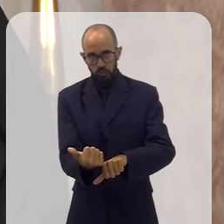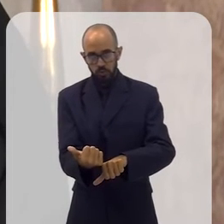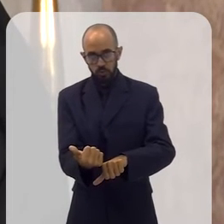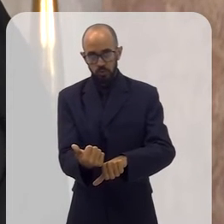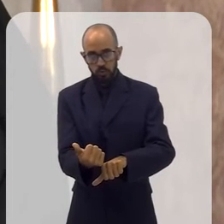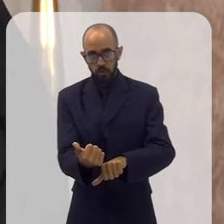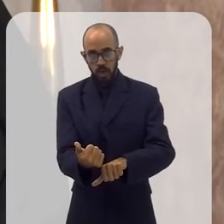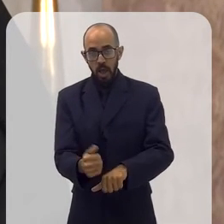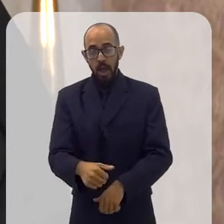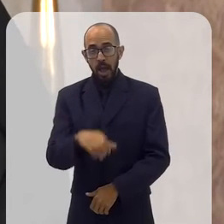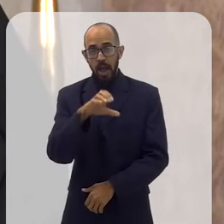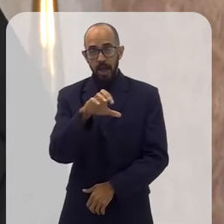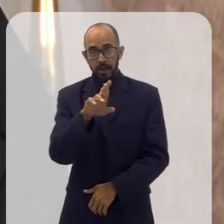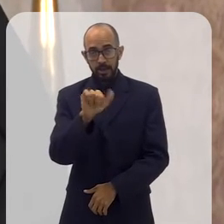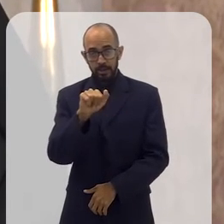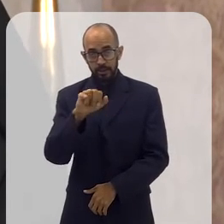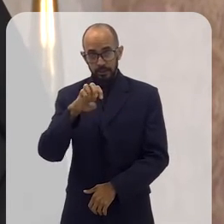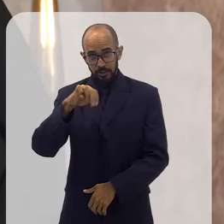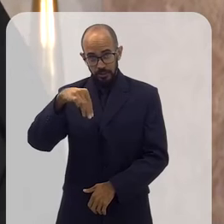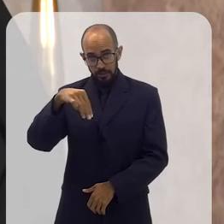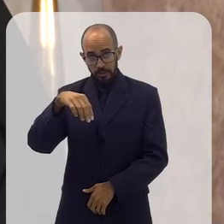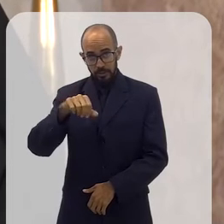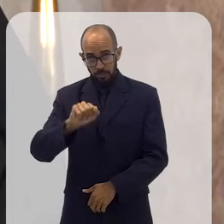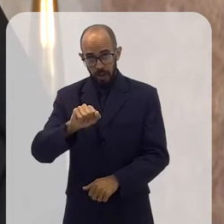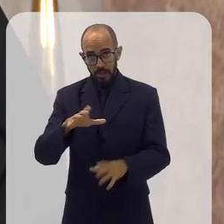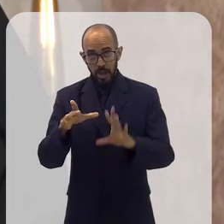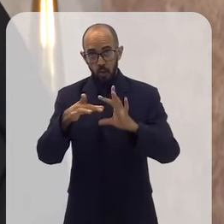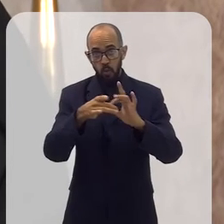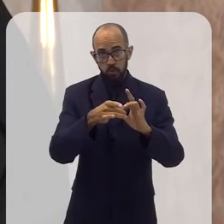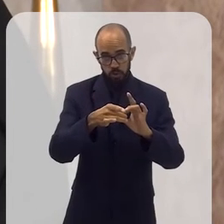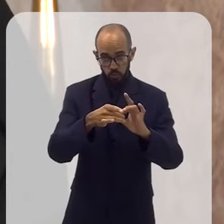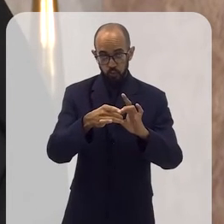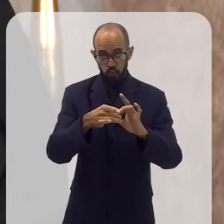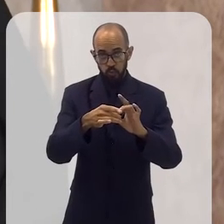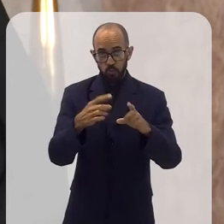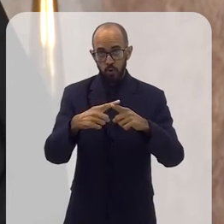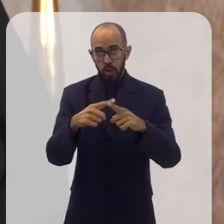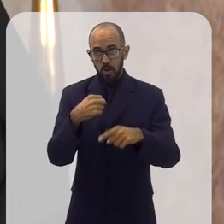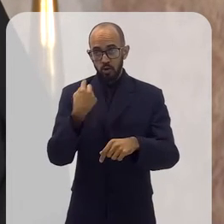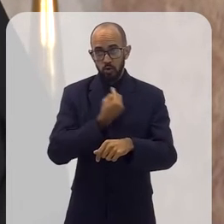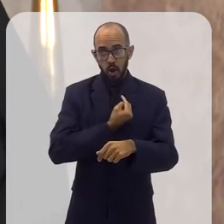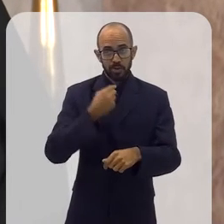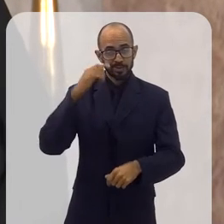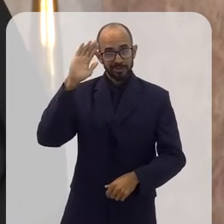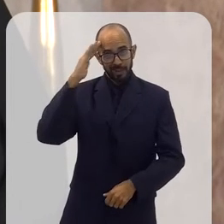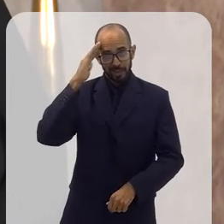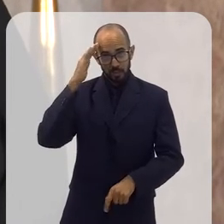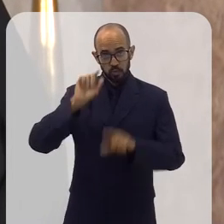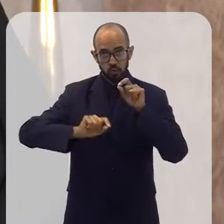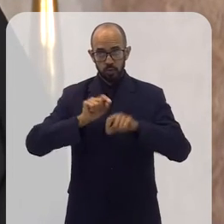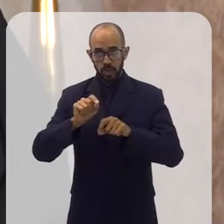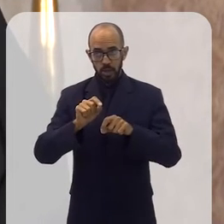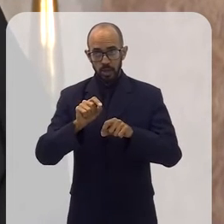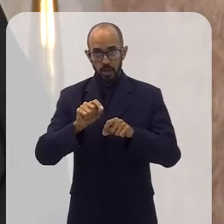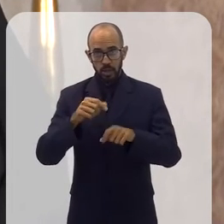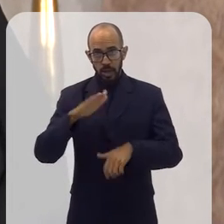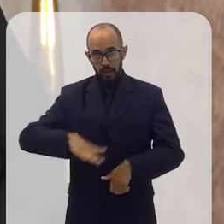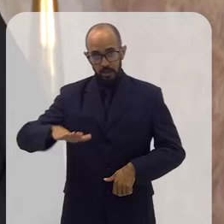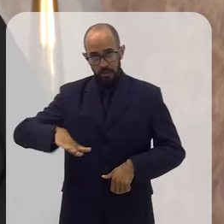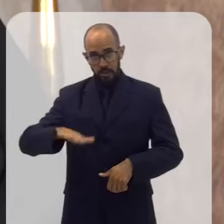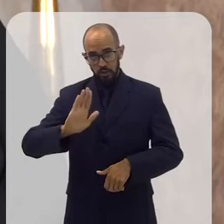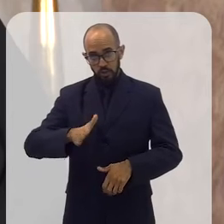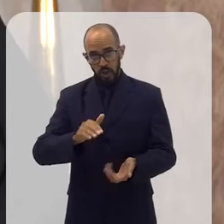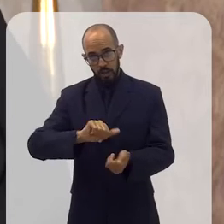batismo, a crisma e a comunhão. Porque nós pensamos que a criança já